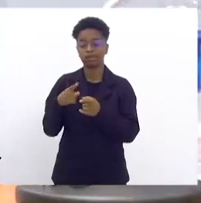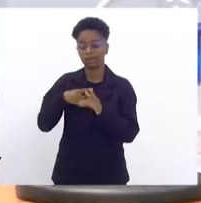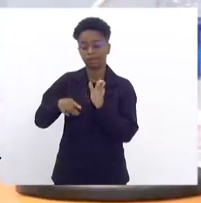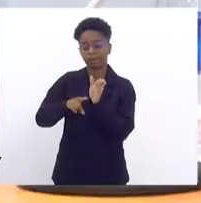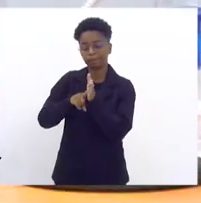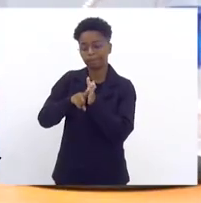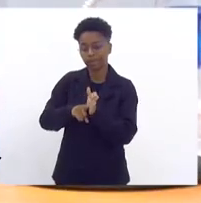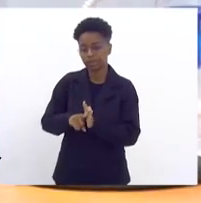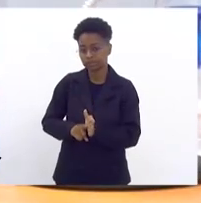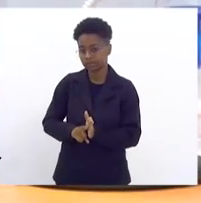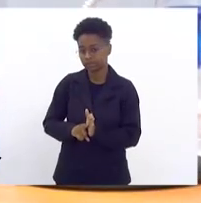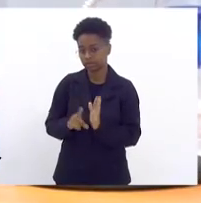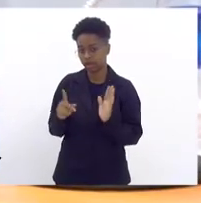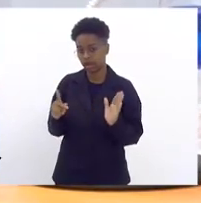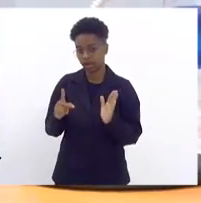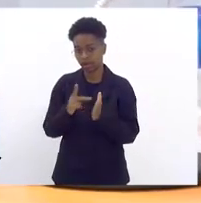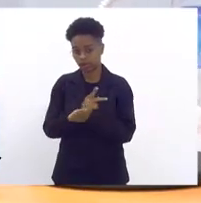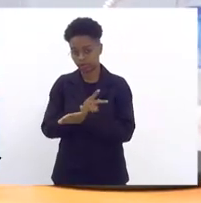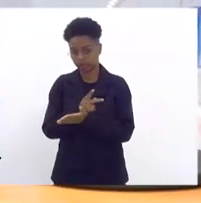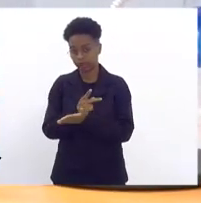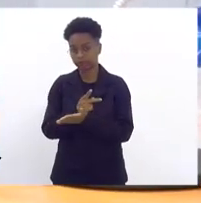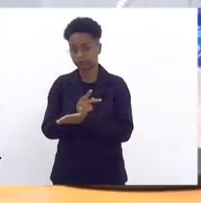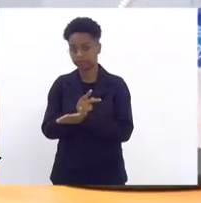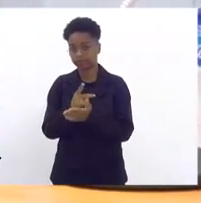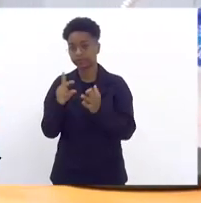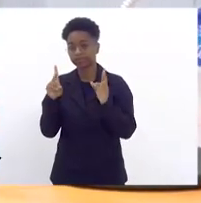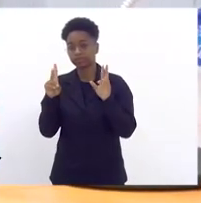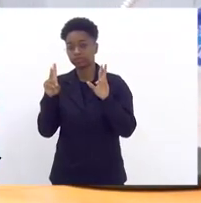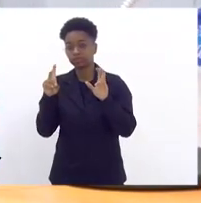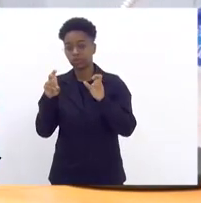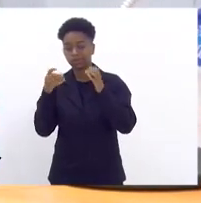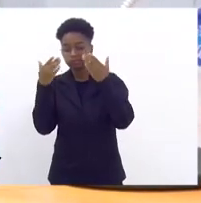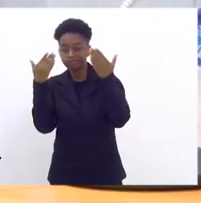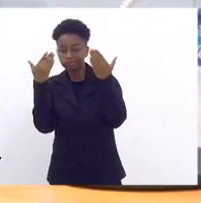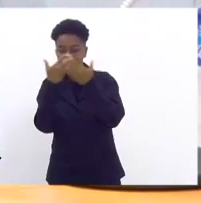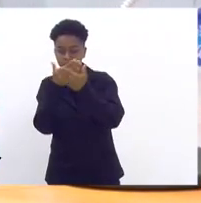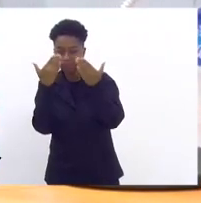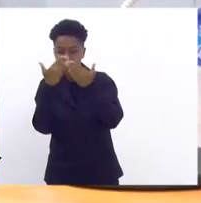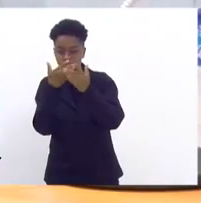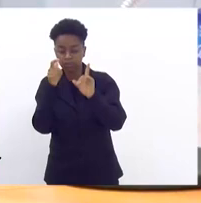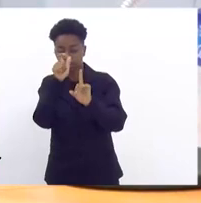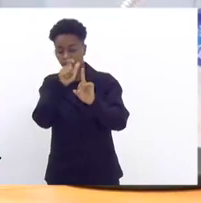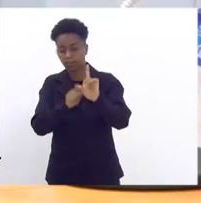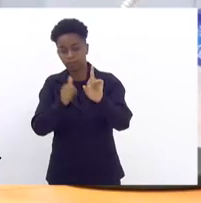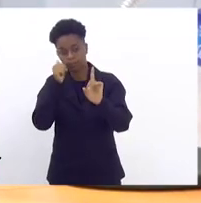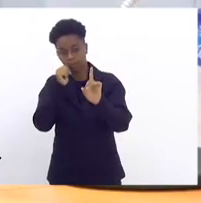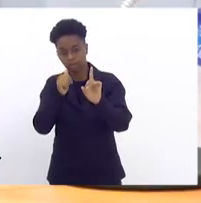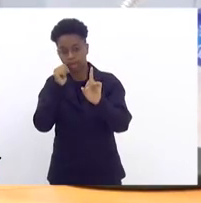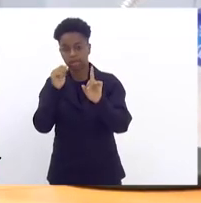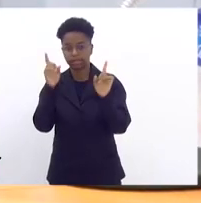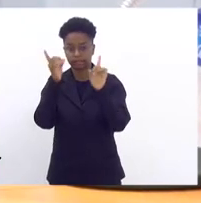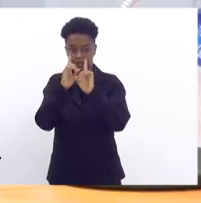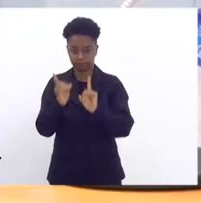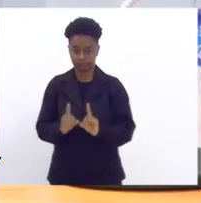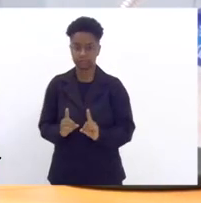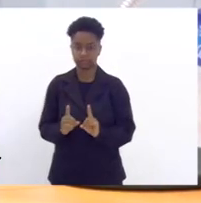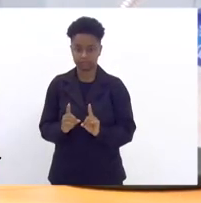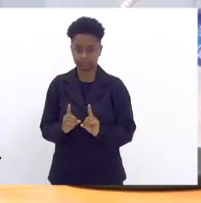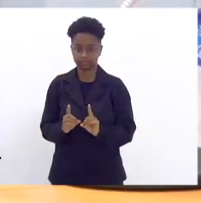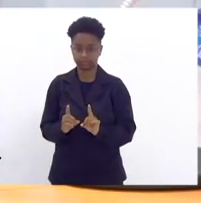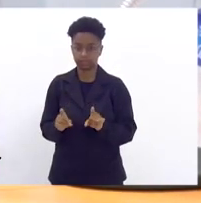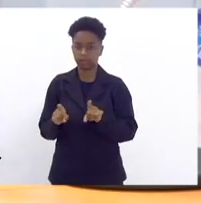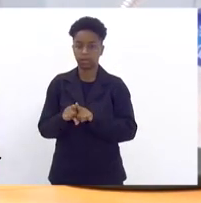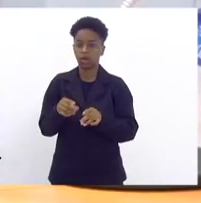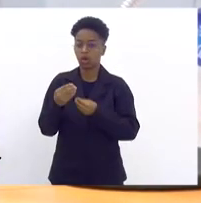que foi realizada sobre a invisibilidade da mulher com deficiência e